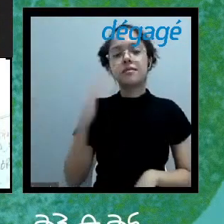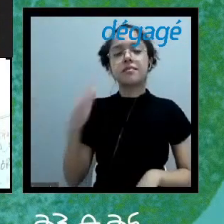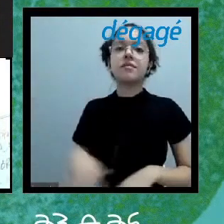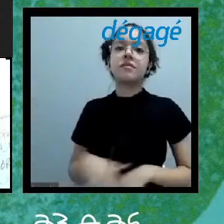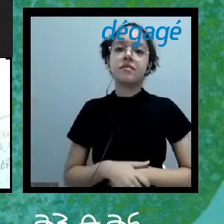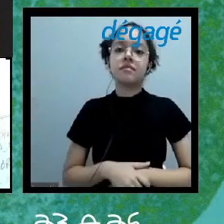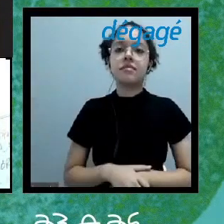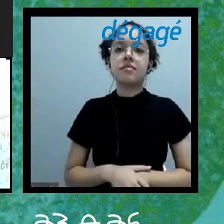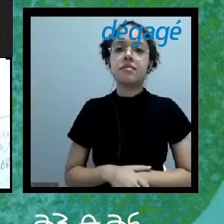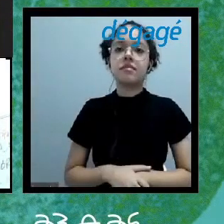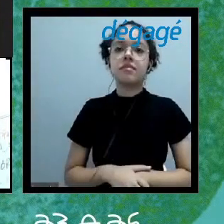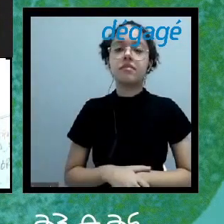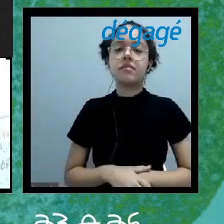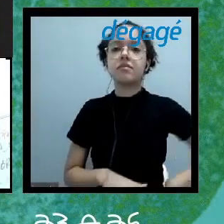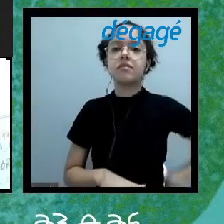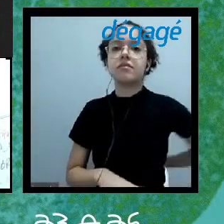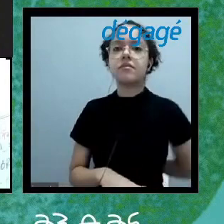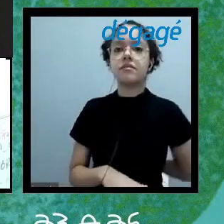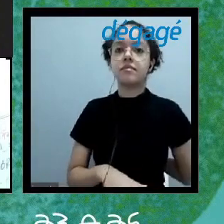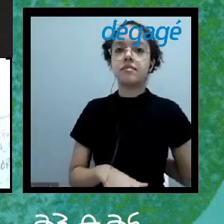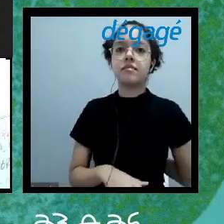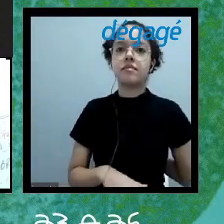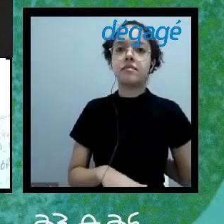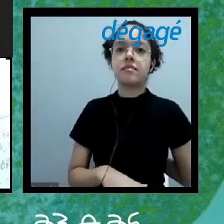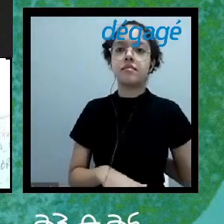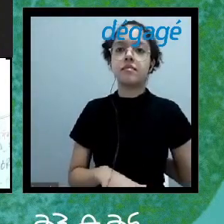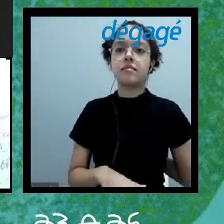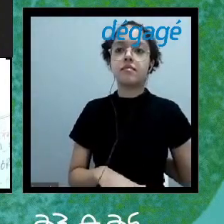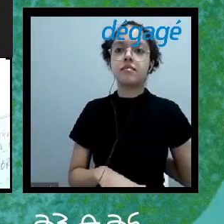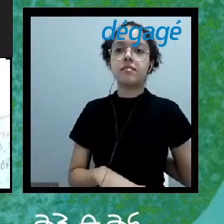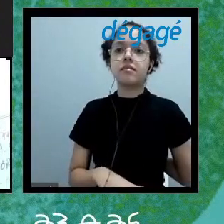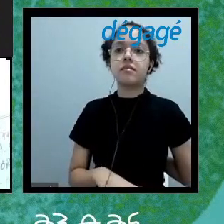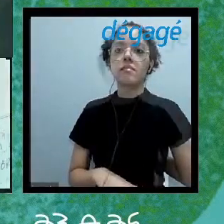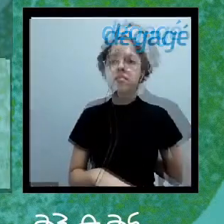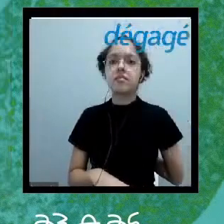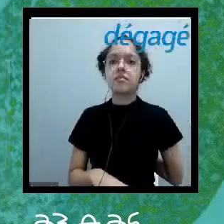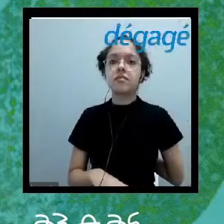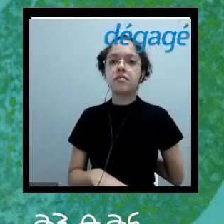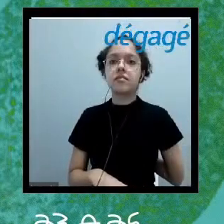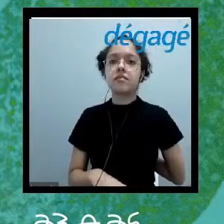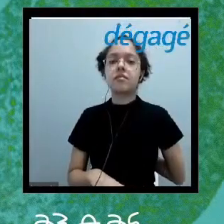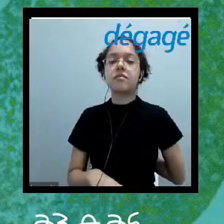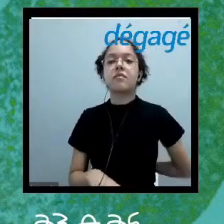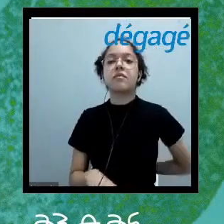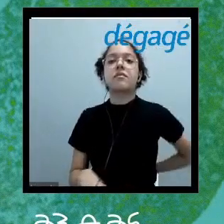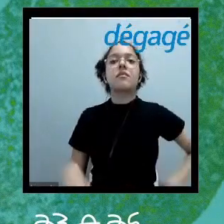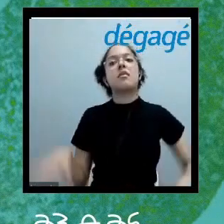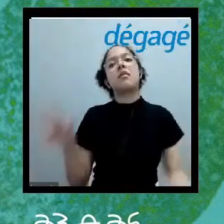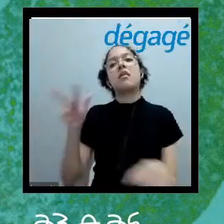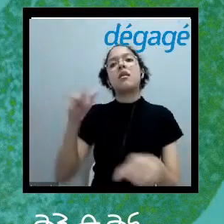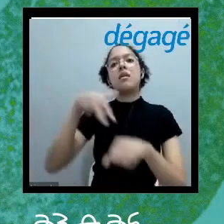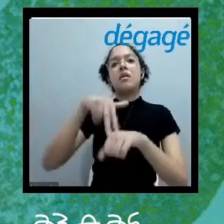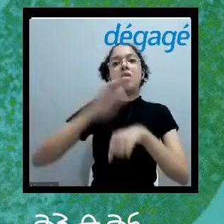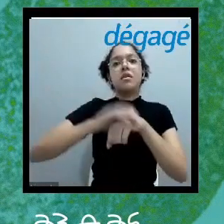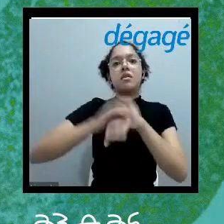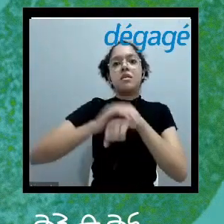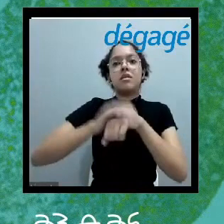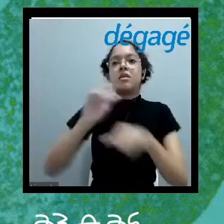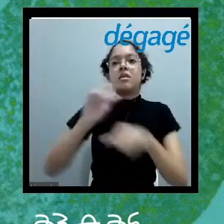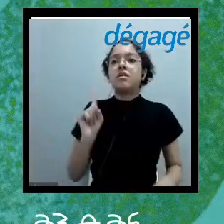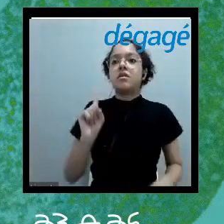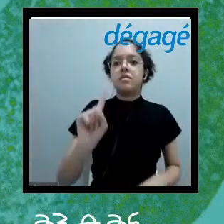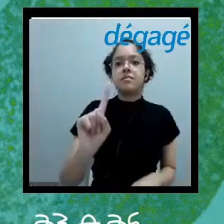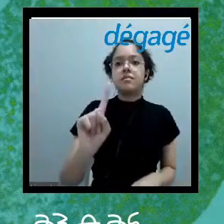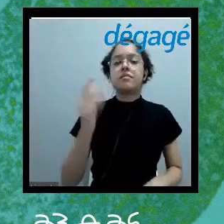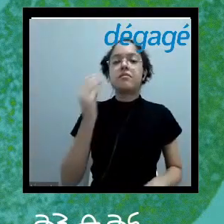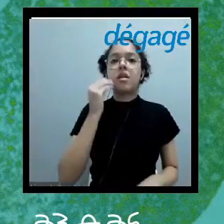ovos fazendo omelete. Ou seja, você tem que, né, viver é isso, né? Você sair da zona de conforto, né? Uma frase budista que é assim,